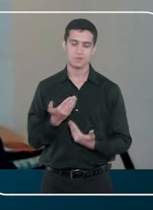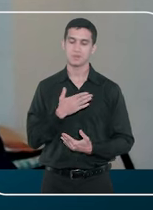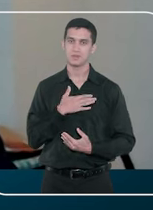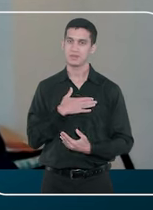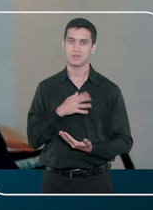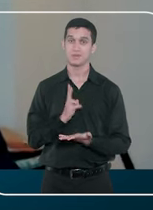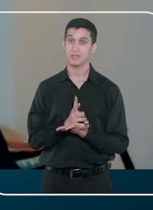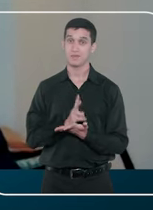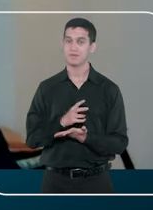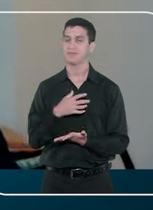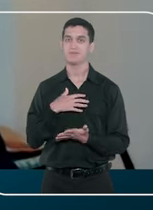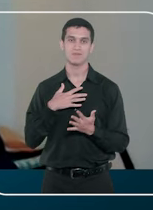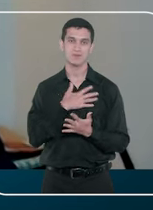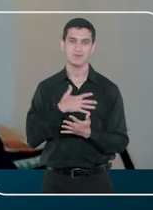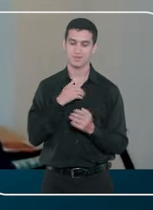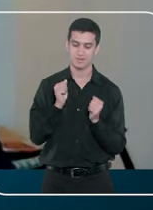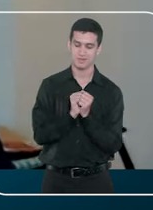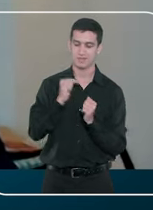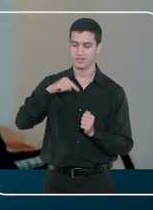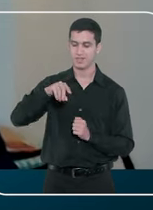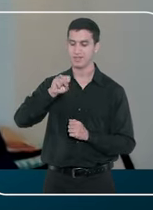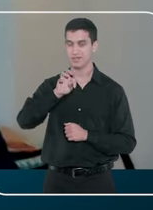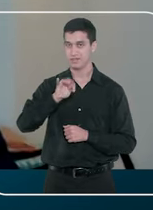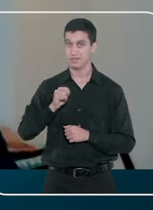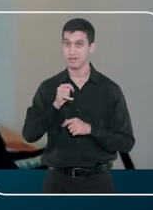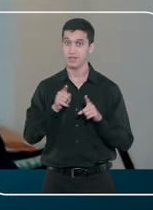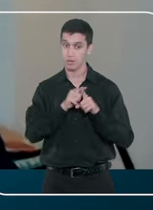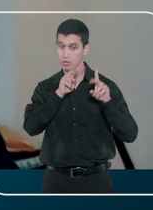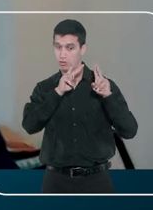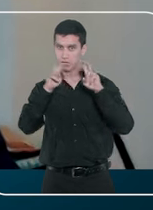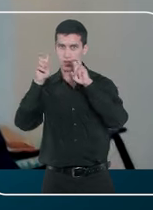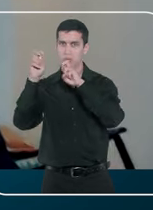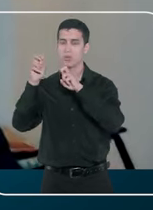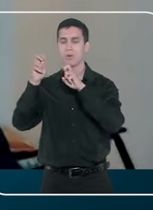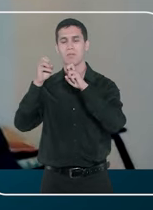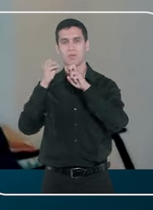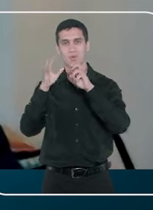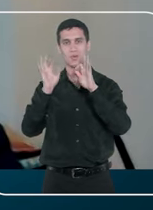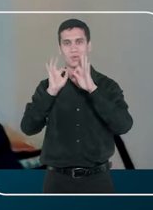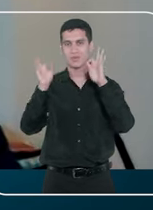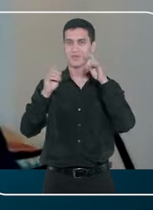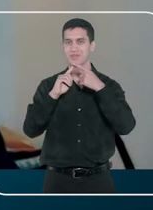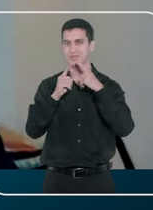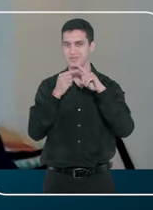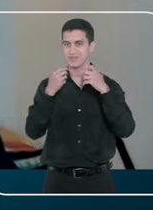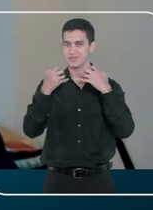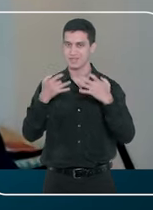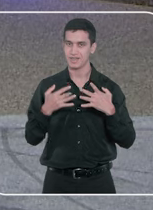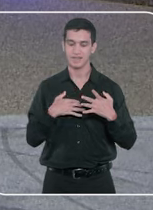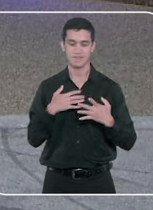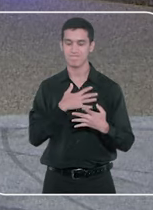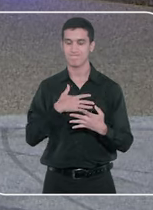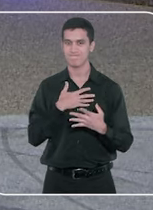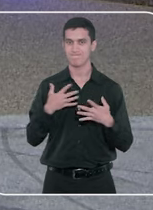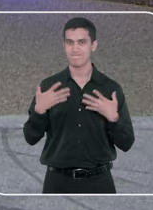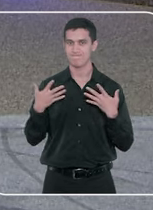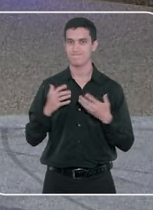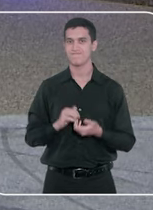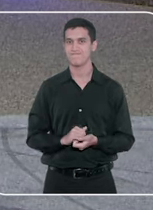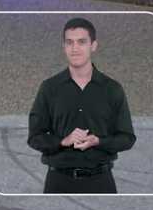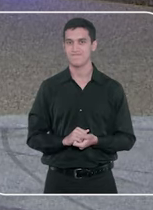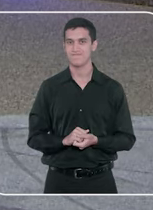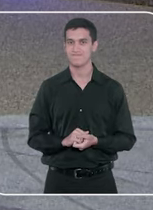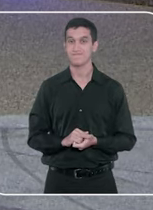com a equipe do Superior Tribunal de Justiça e um tema super rico para debatermos. Muito obrigado pelo convite, é uma alegria estar aqui. Bom, e a